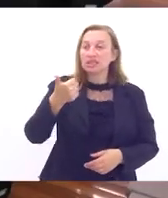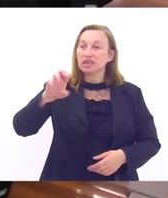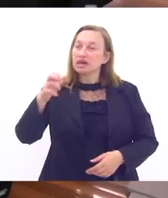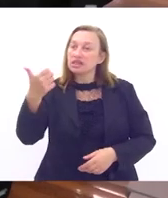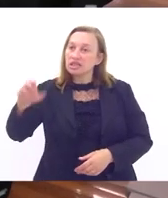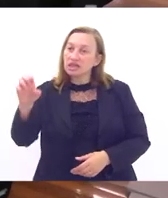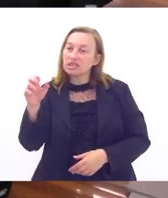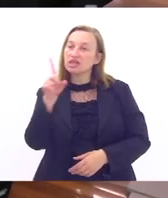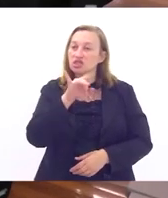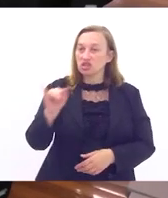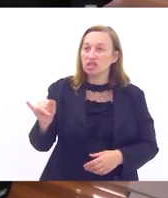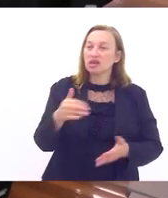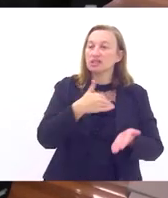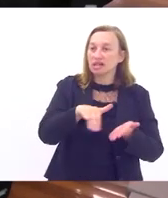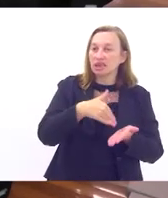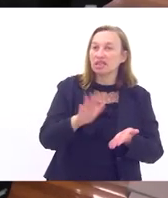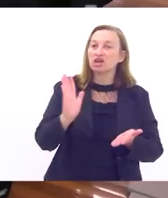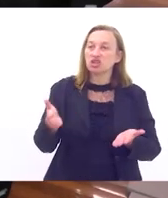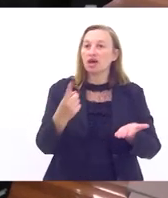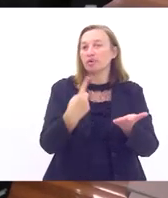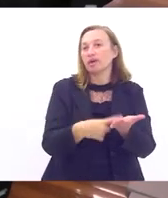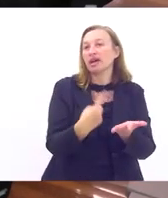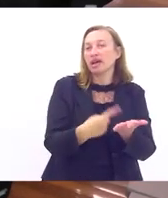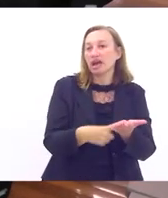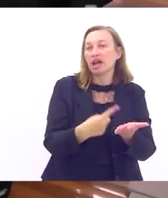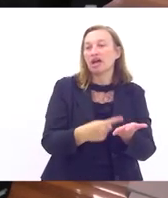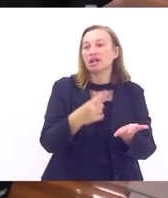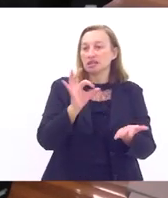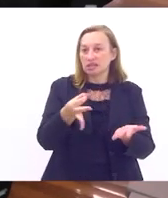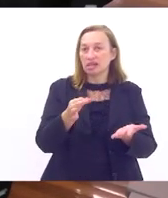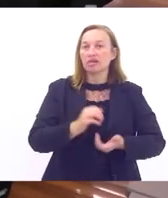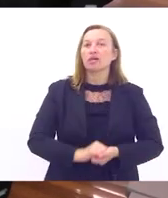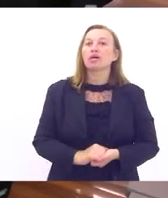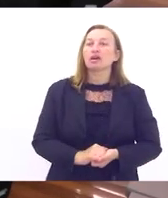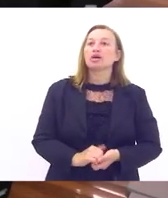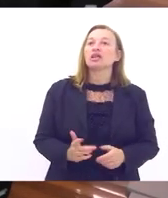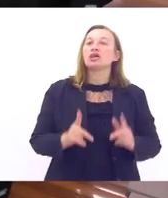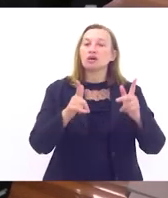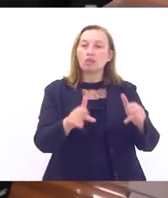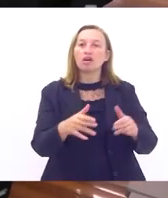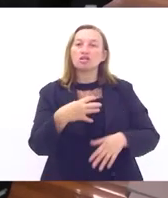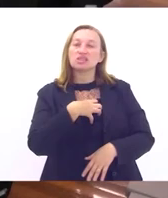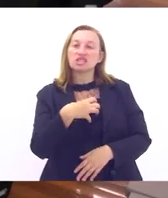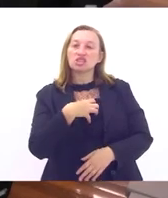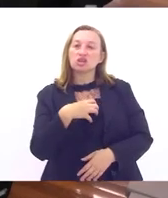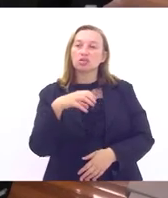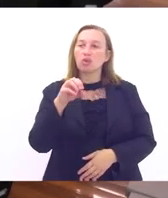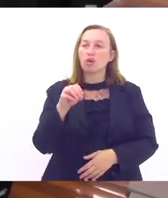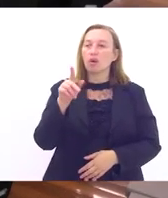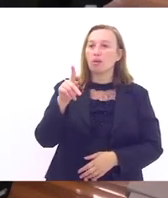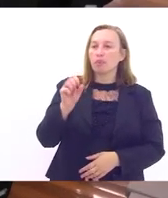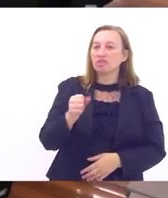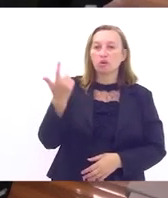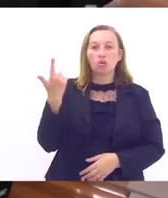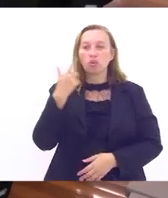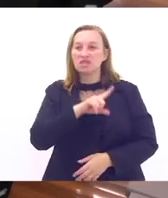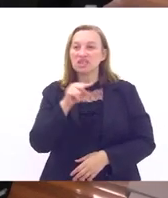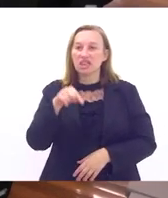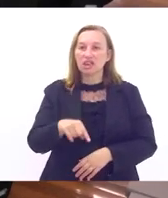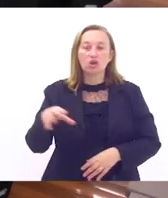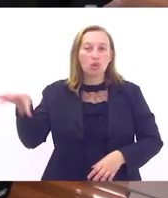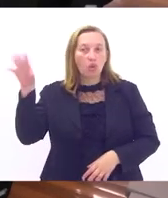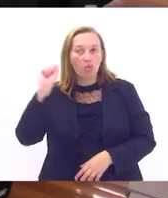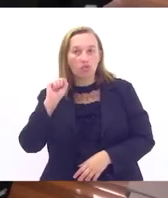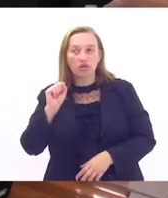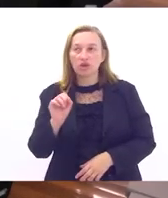a secretaria já vai fechar, por gentileza, essa agenda. O mesmo sentido da OPAS, que nós não vamos conseguir aqui ouvir